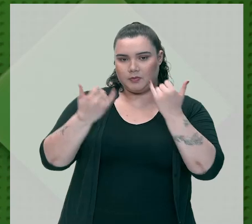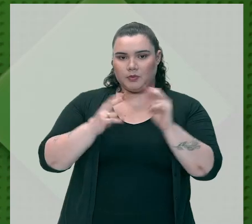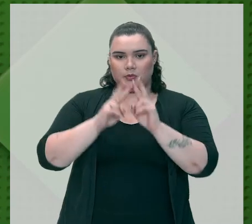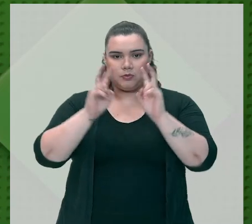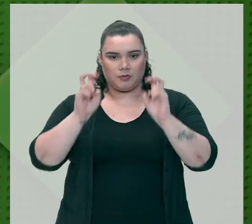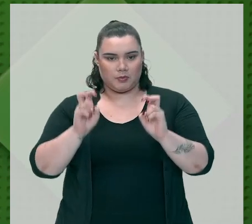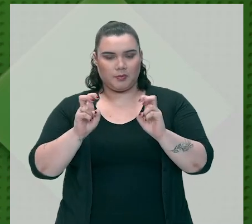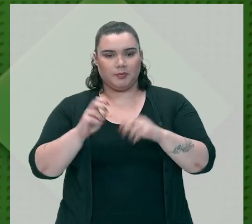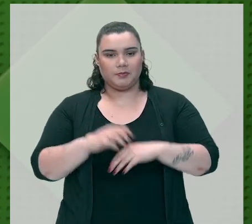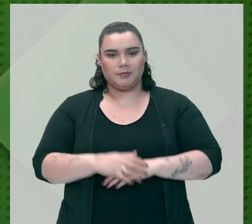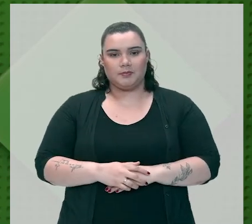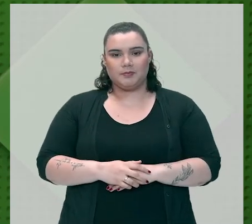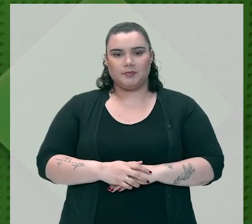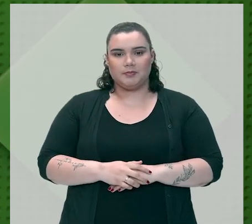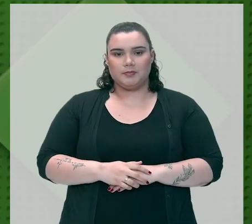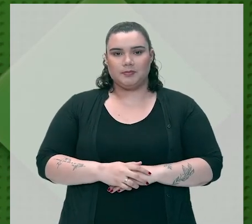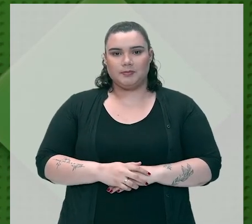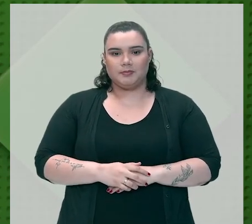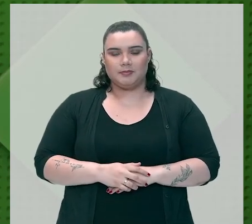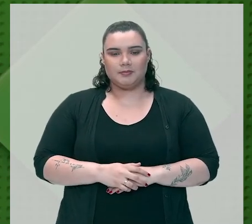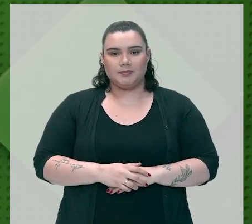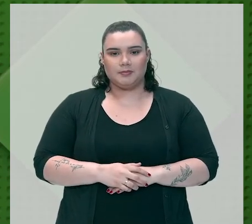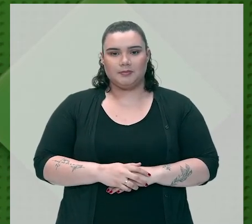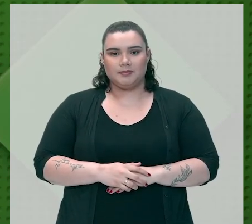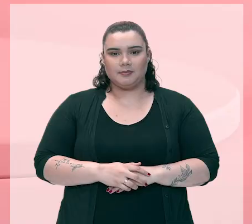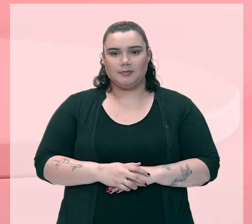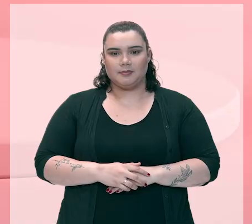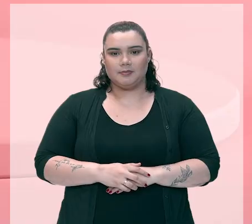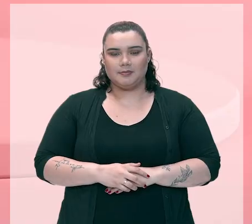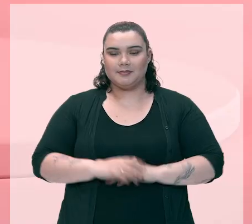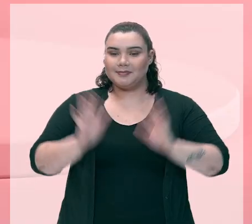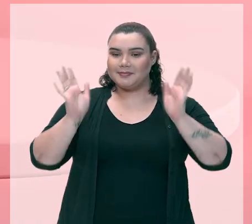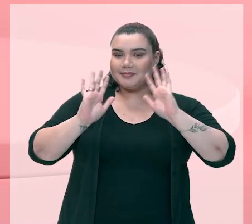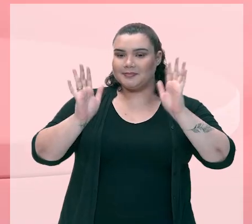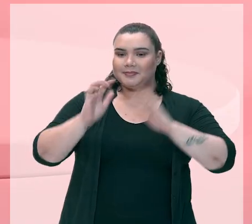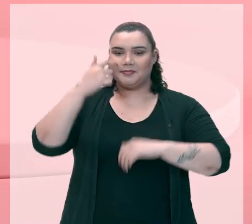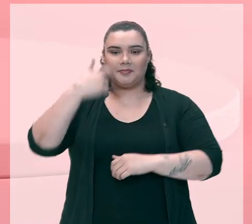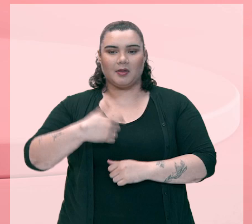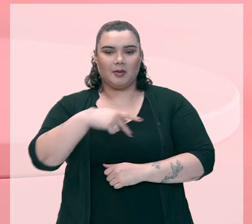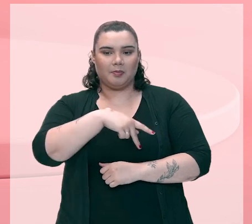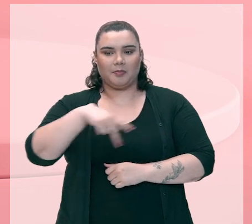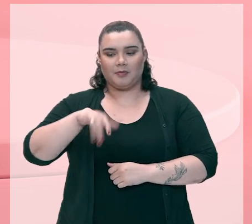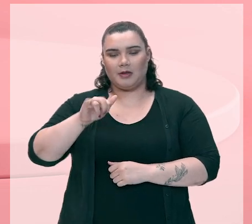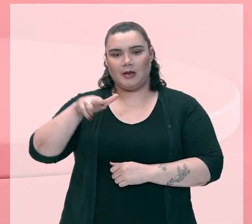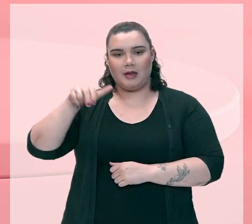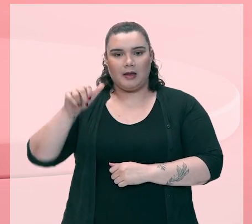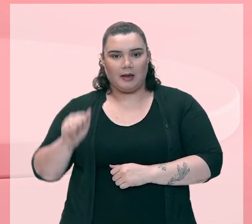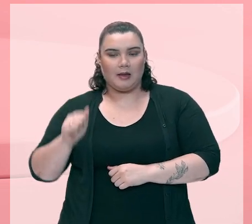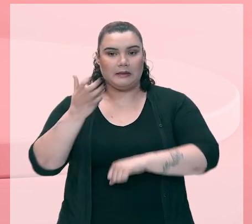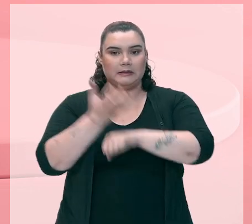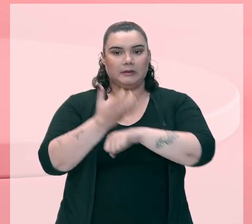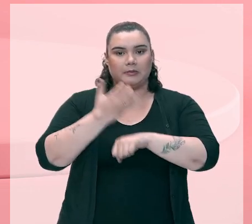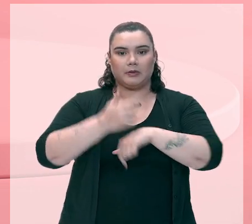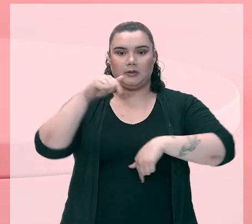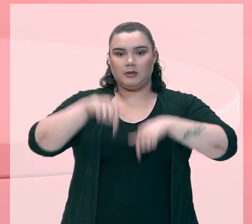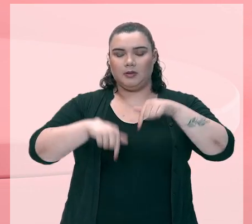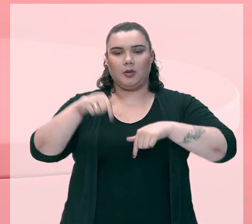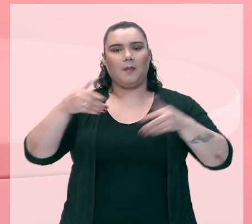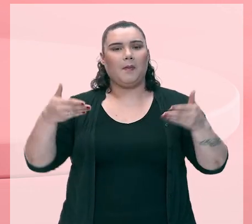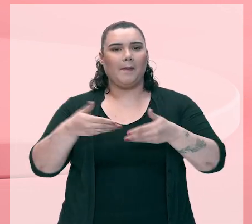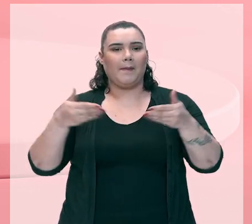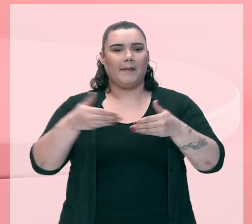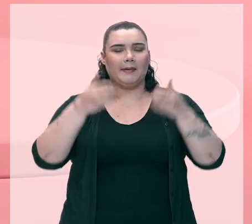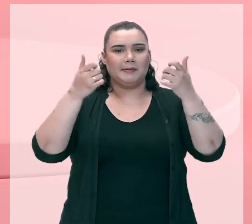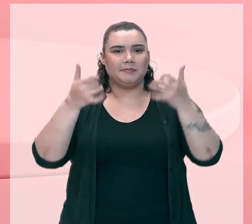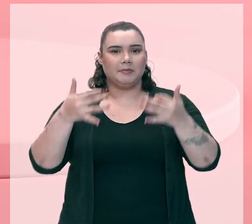informações sobre a ocitocina. Fiquem ligados e a gente já volta. Olá, sou a professora Yara Graça, professora de Química, e hoje a